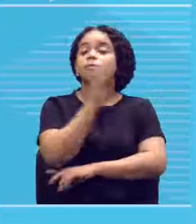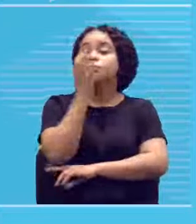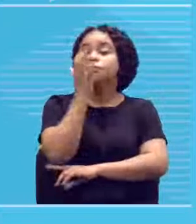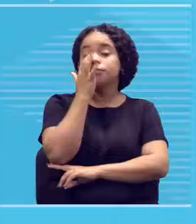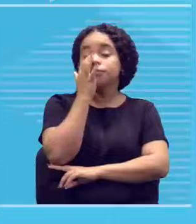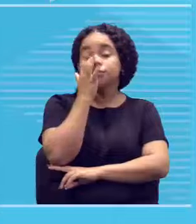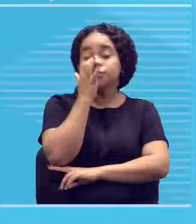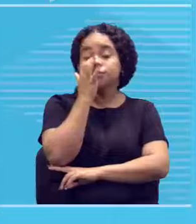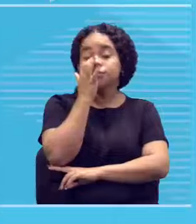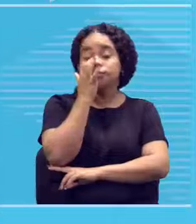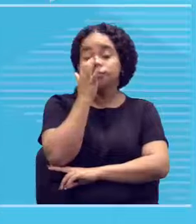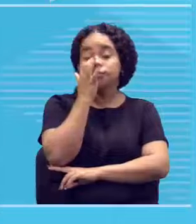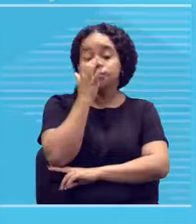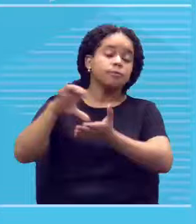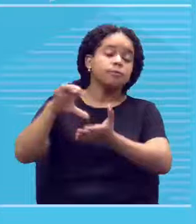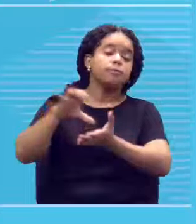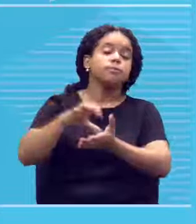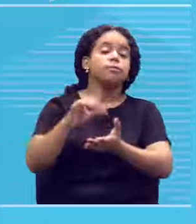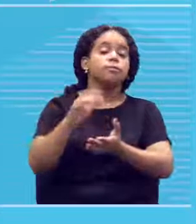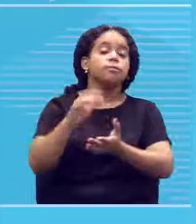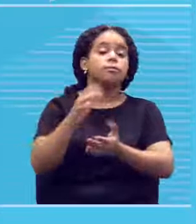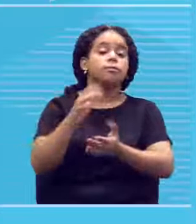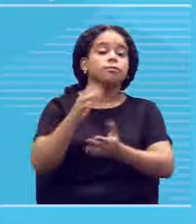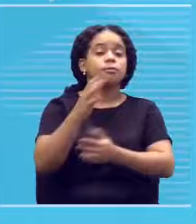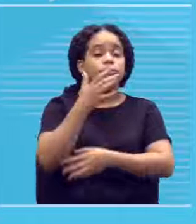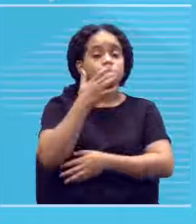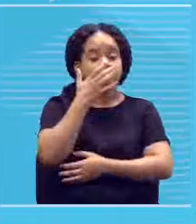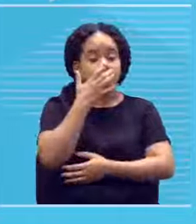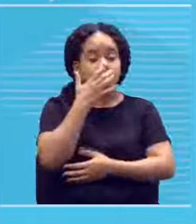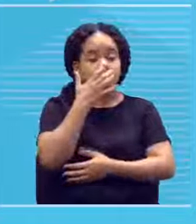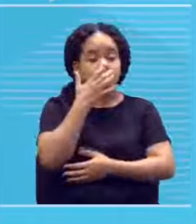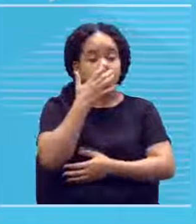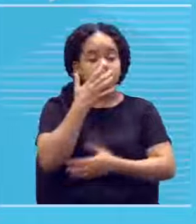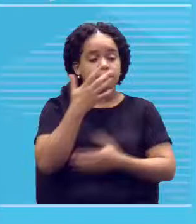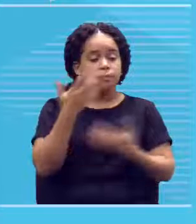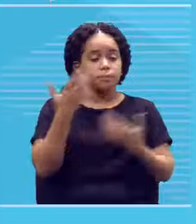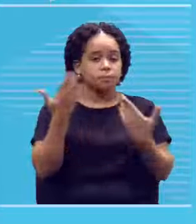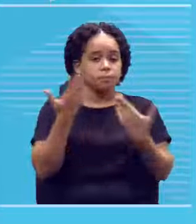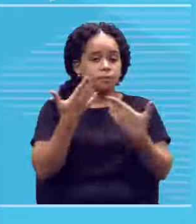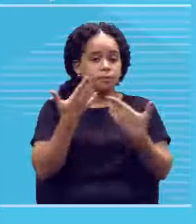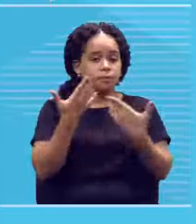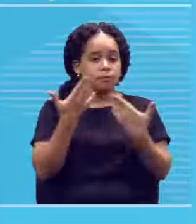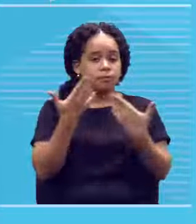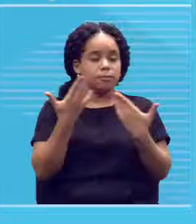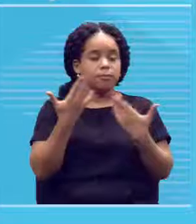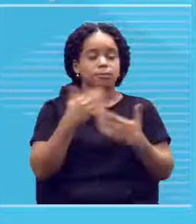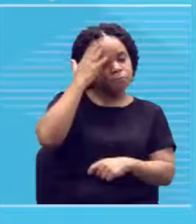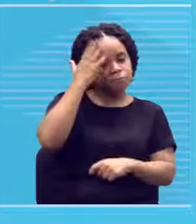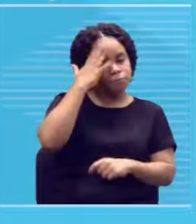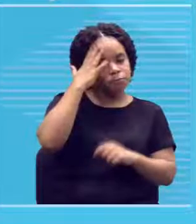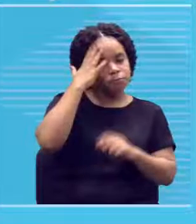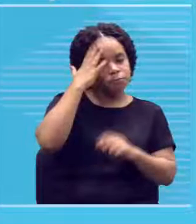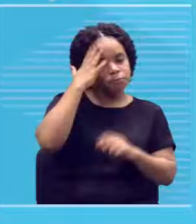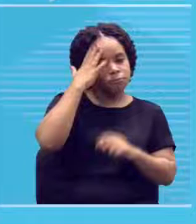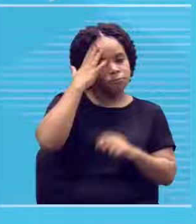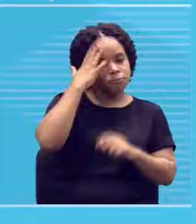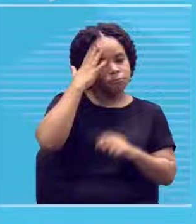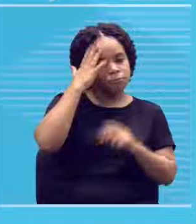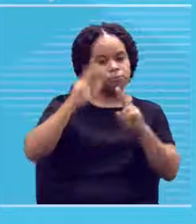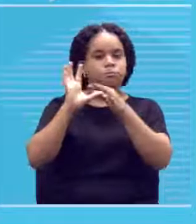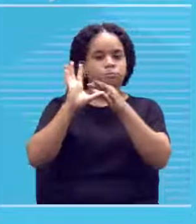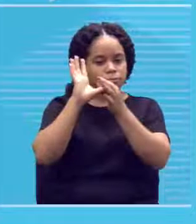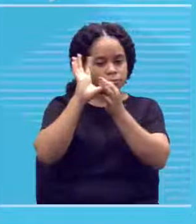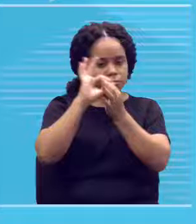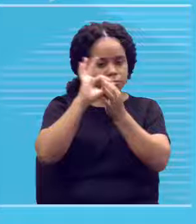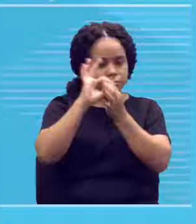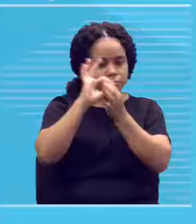os poros que estão aí conosco digam aí estão compreendendo a coesão Estou verificando